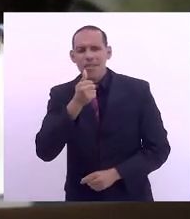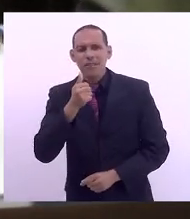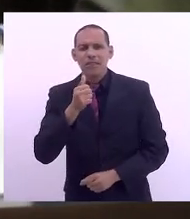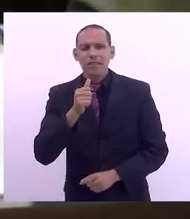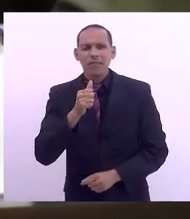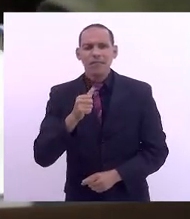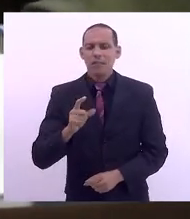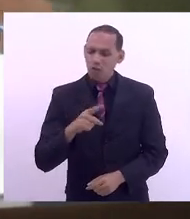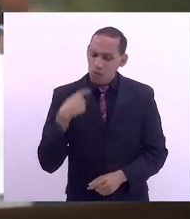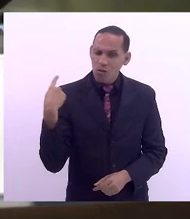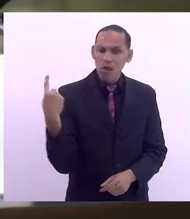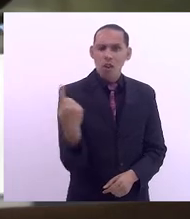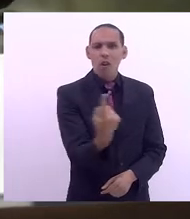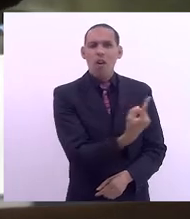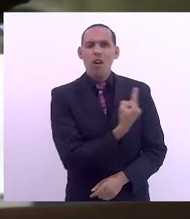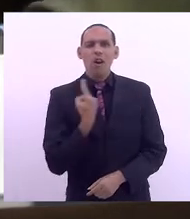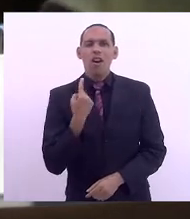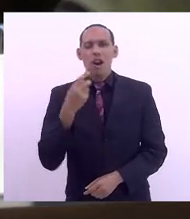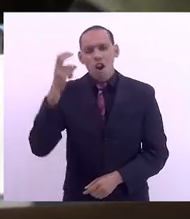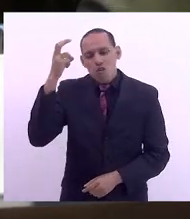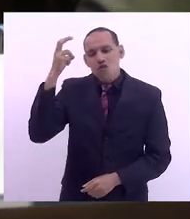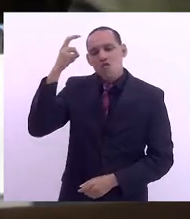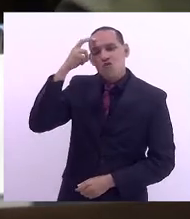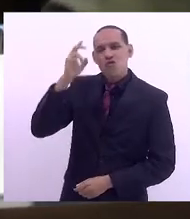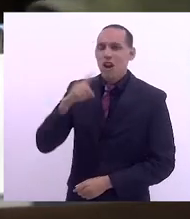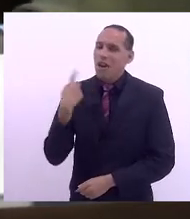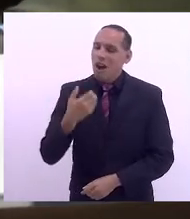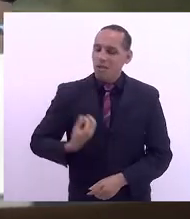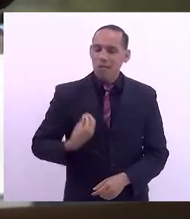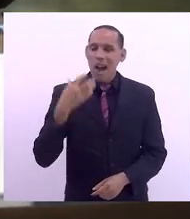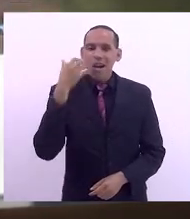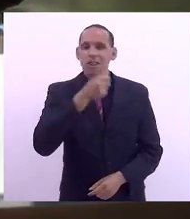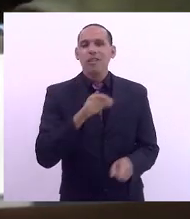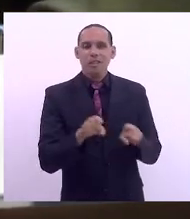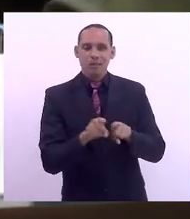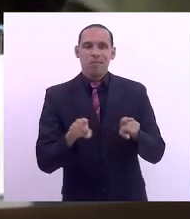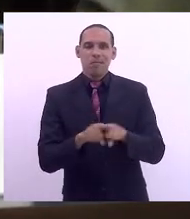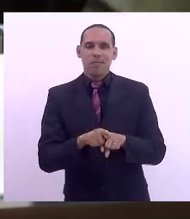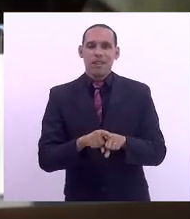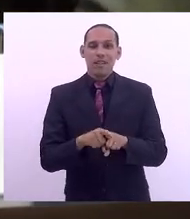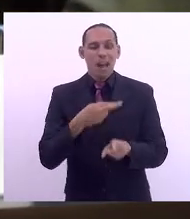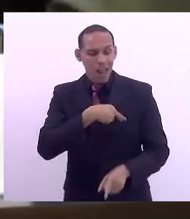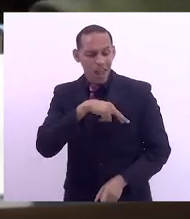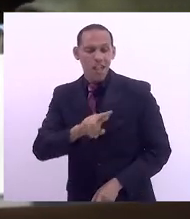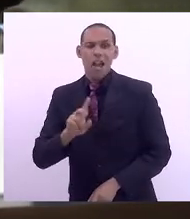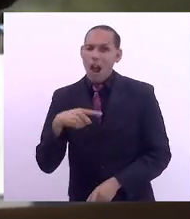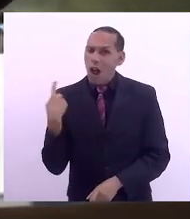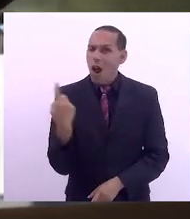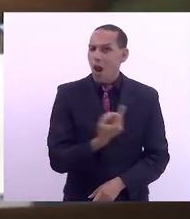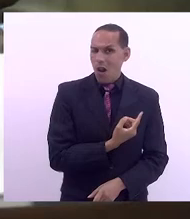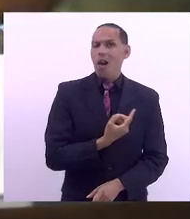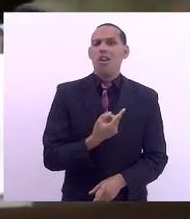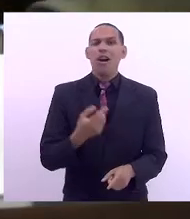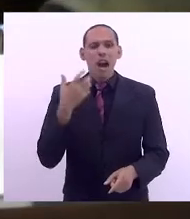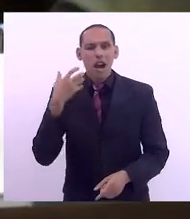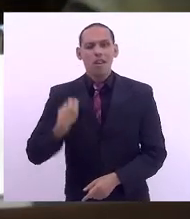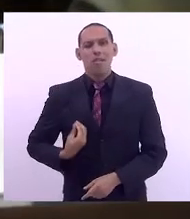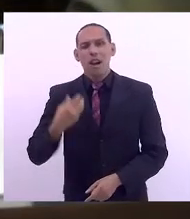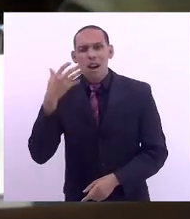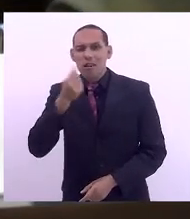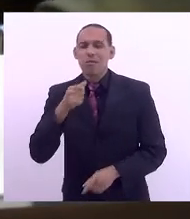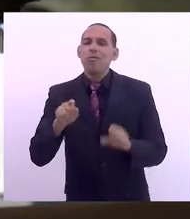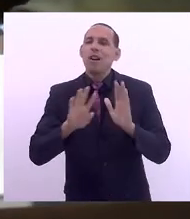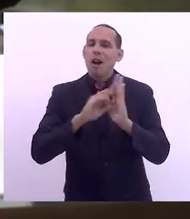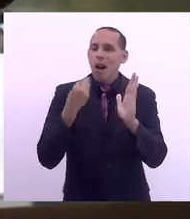nossas vidas, pela nossa cultura, pela nossa religião e pelo nosso